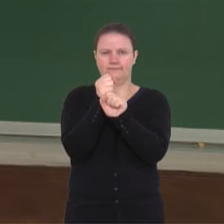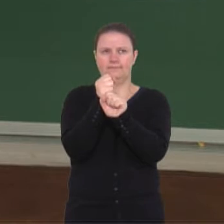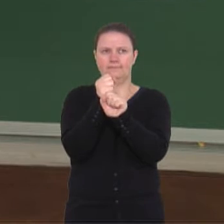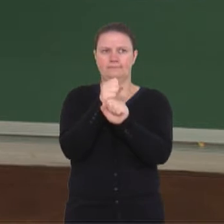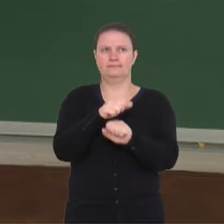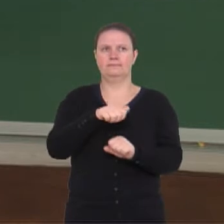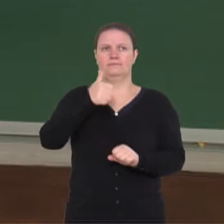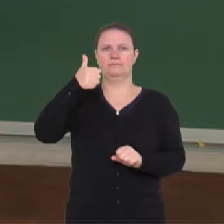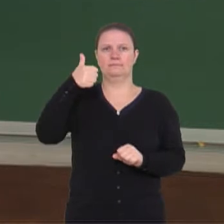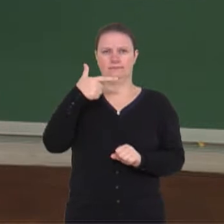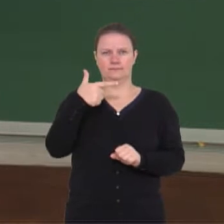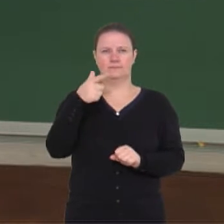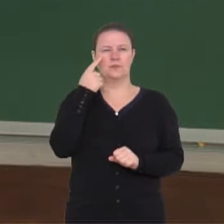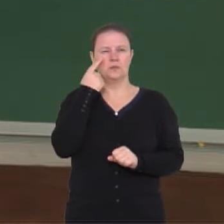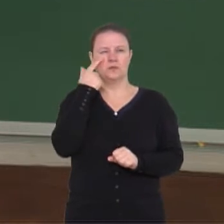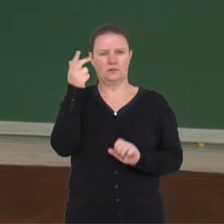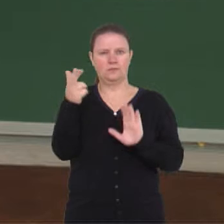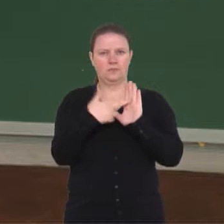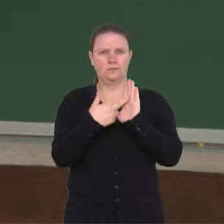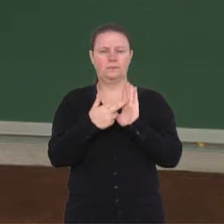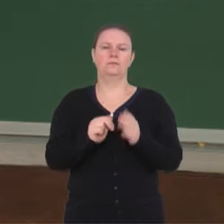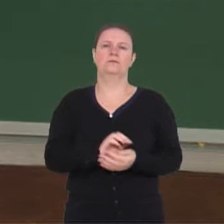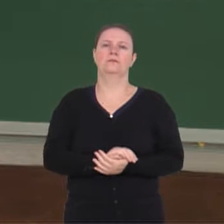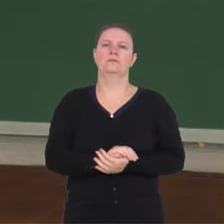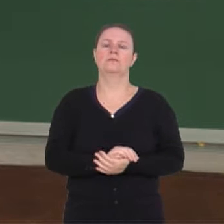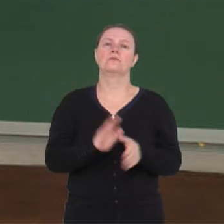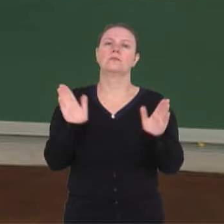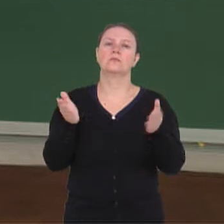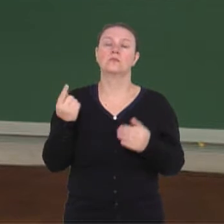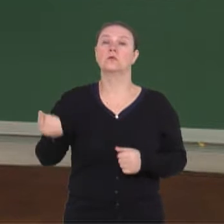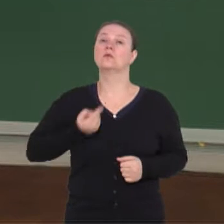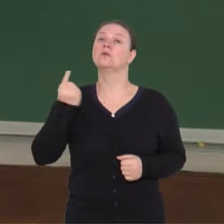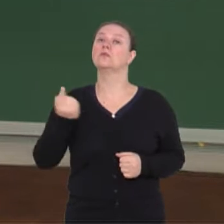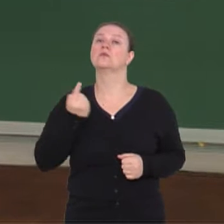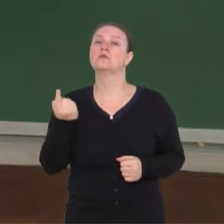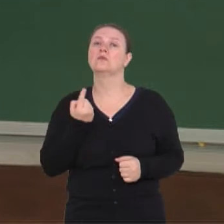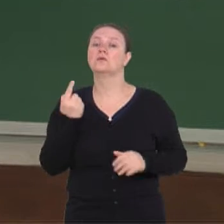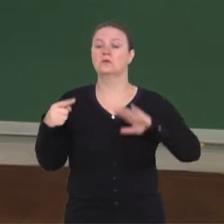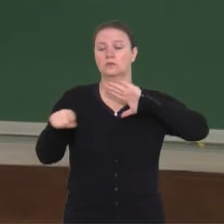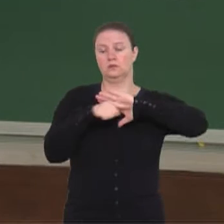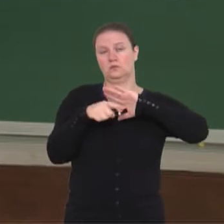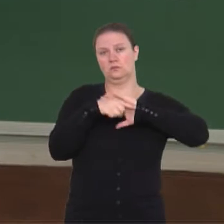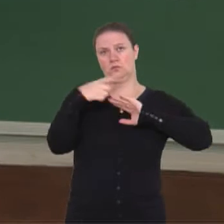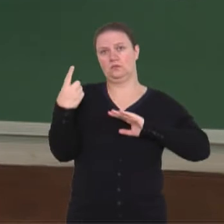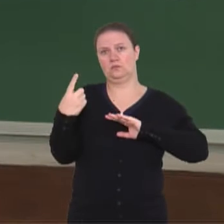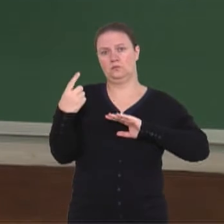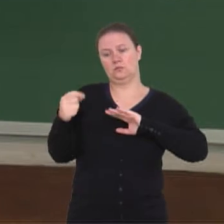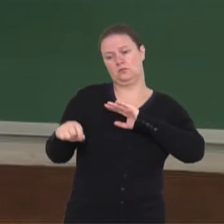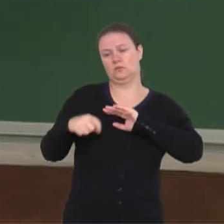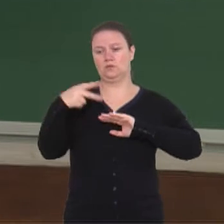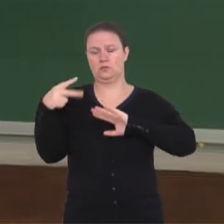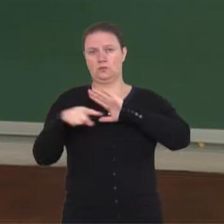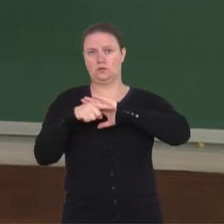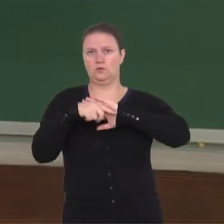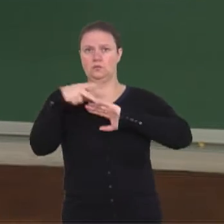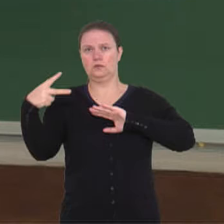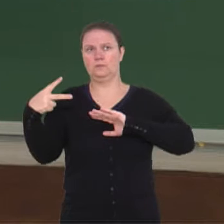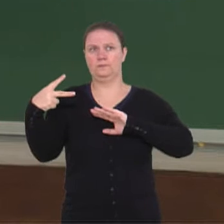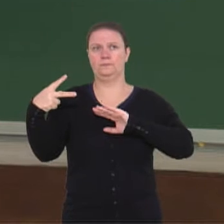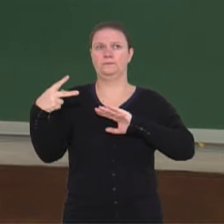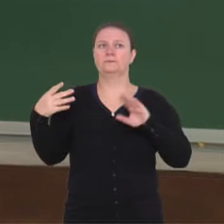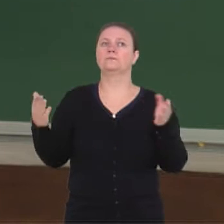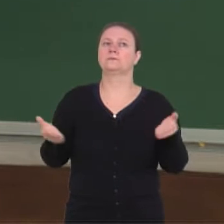que vai dar 12, depois vamos ver o resultado. E aqui o coeficiente independente, negativo 1 aqui, negativo 2 aqui. Dessa